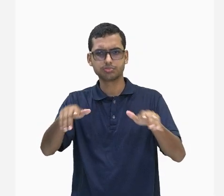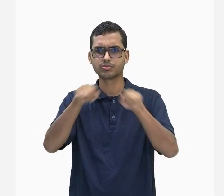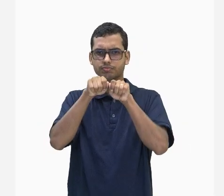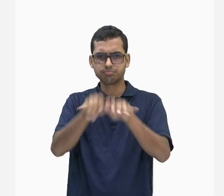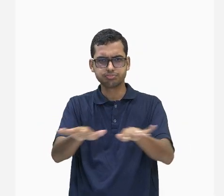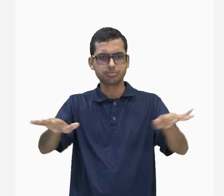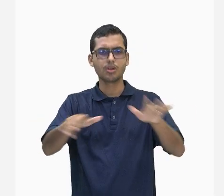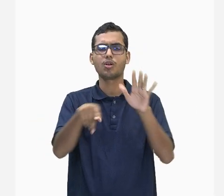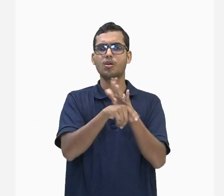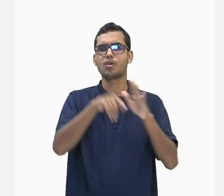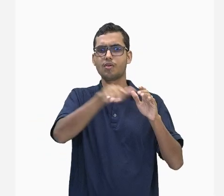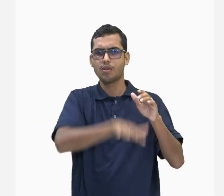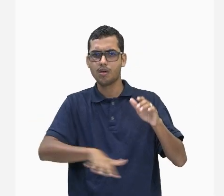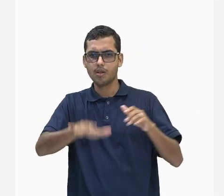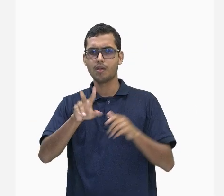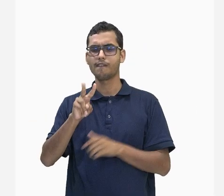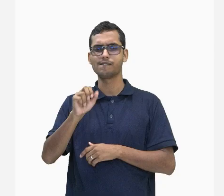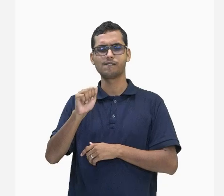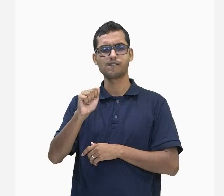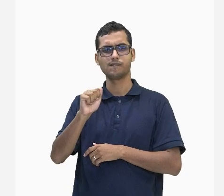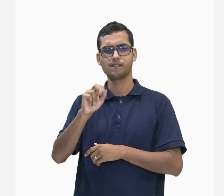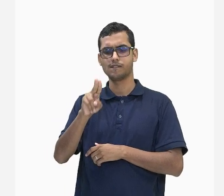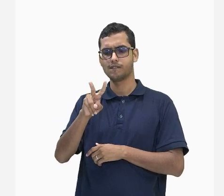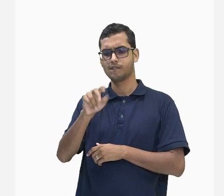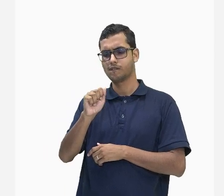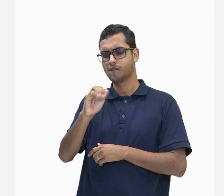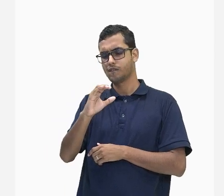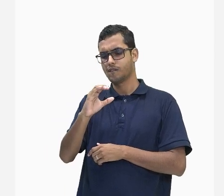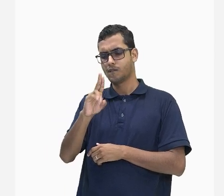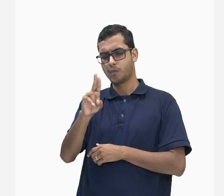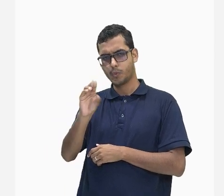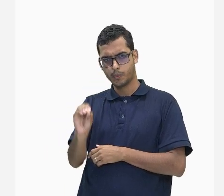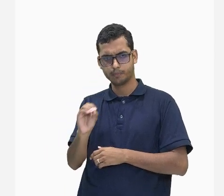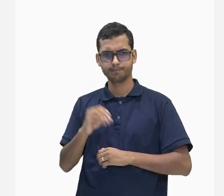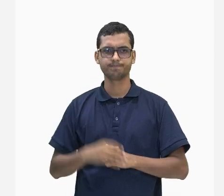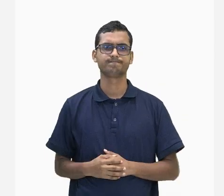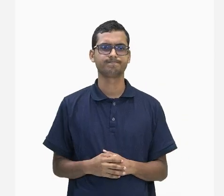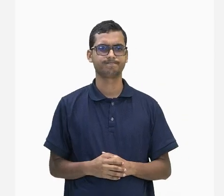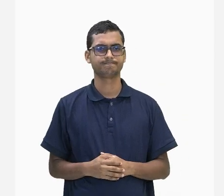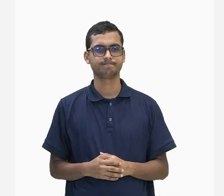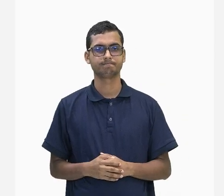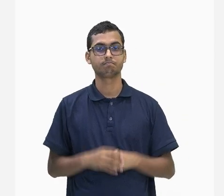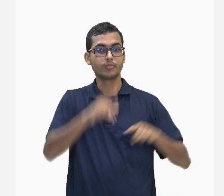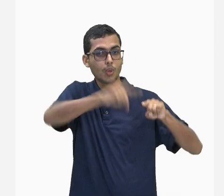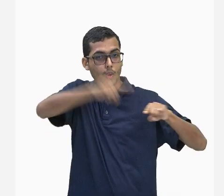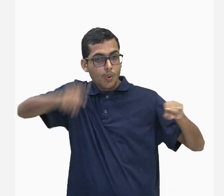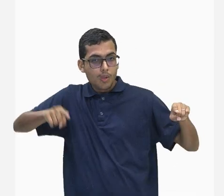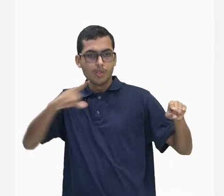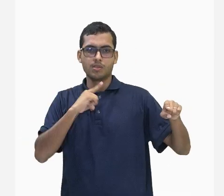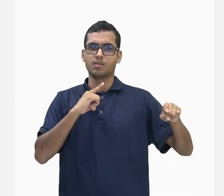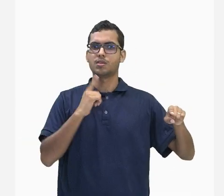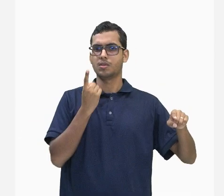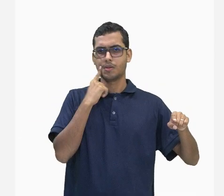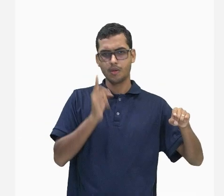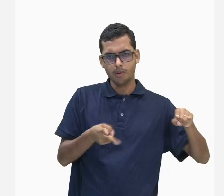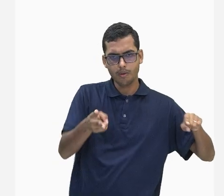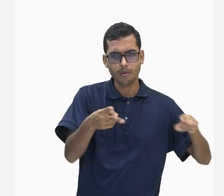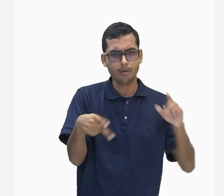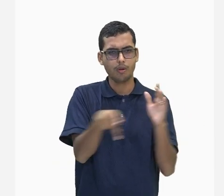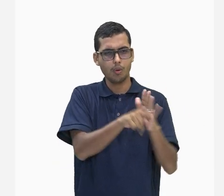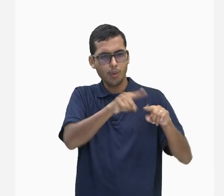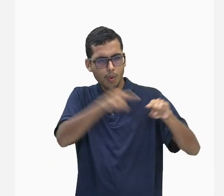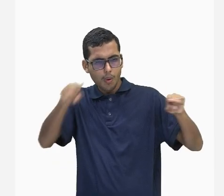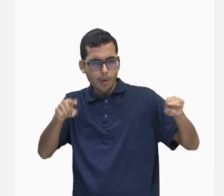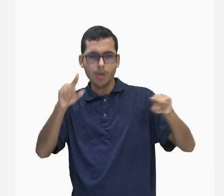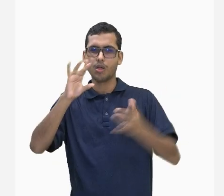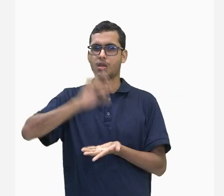espectro eletromagnético ele vai abranger desde as radiações de alta frequência até aquelas de pequeno comprimento de onda, como